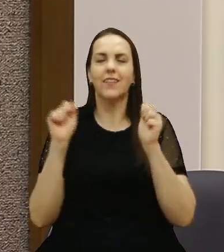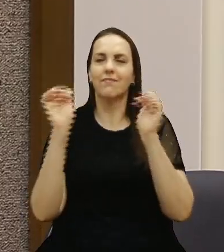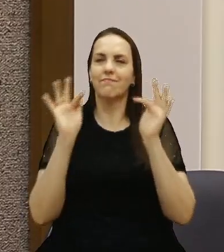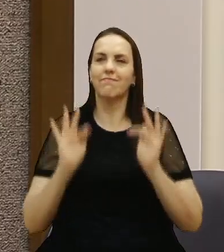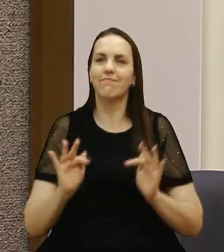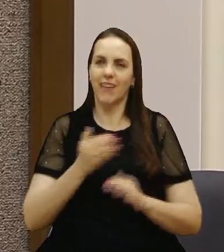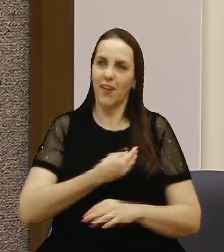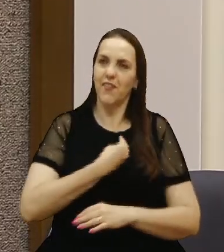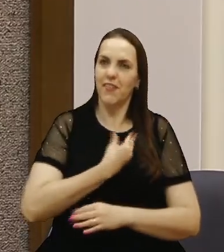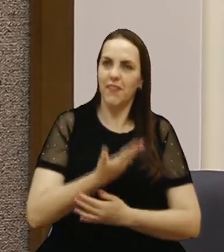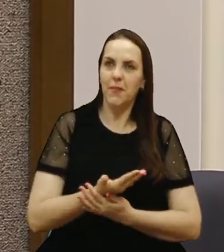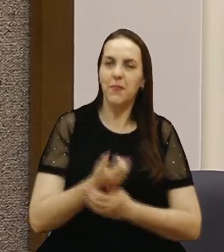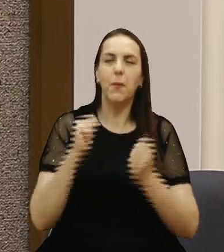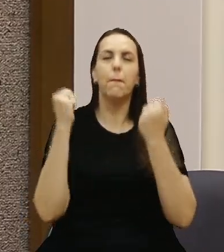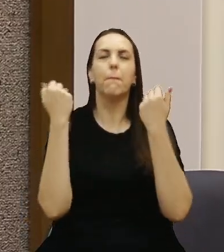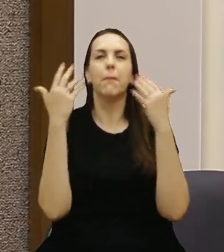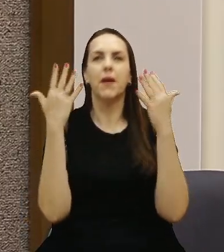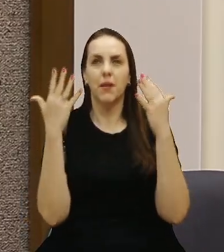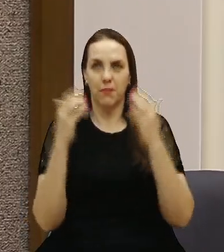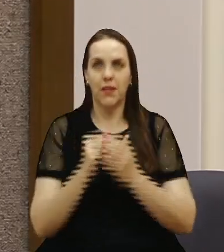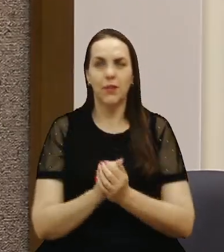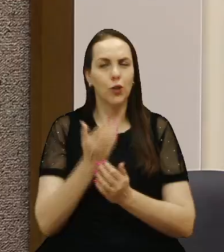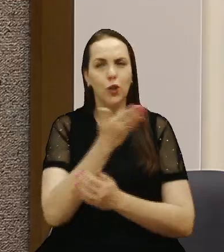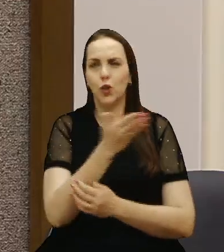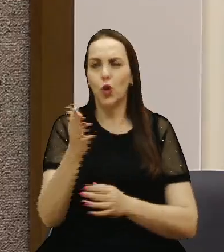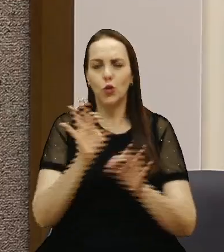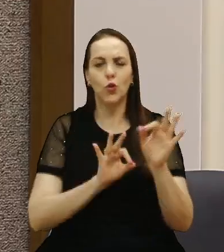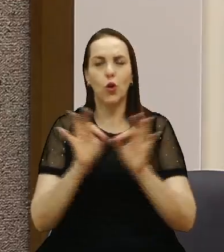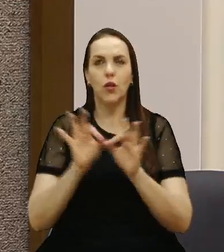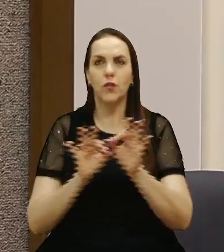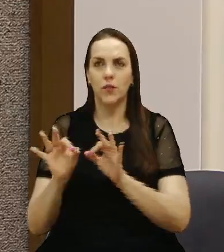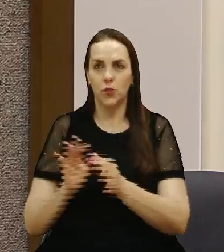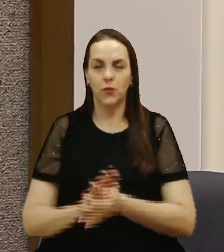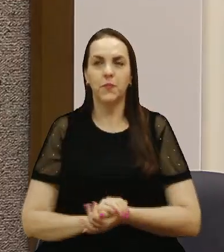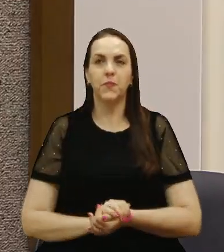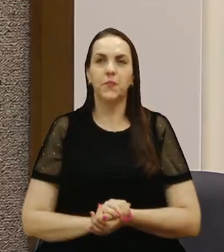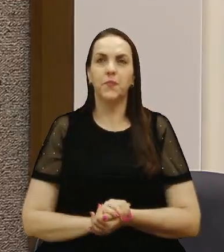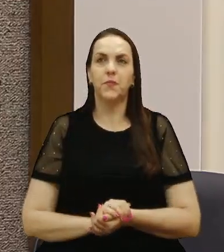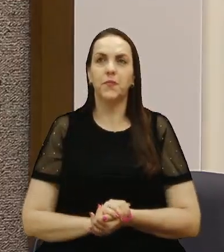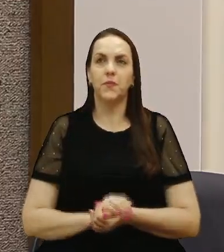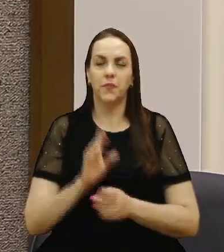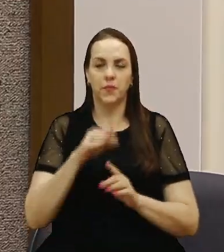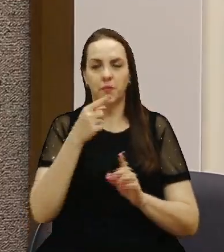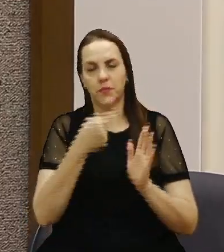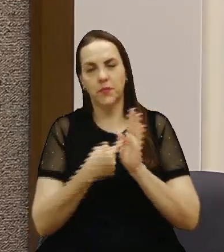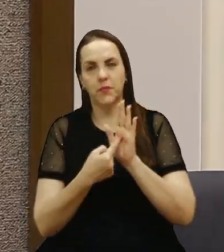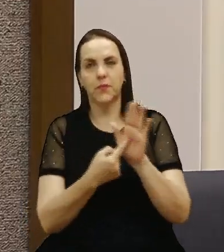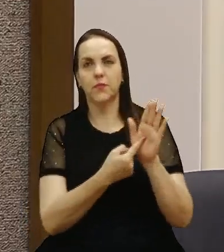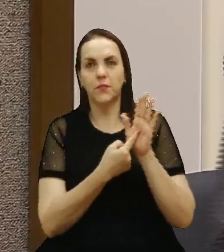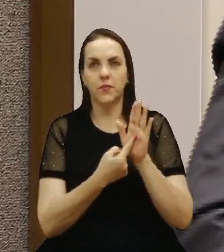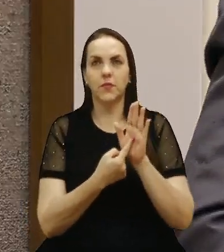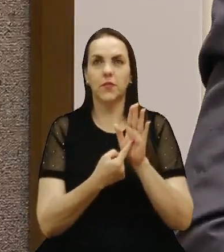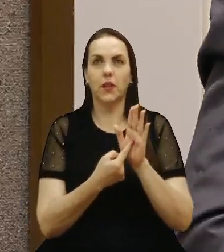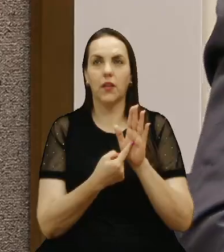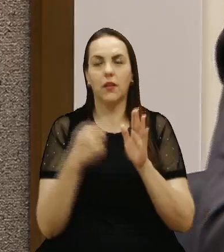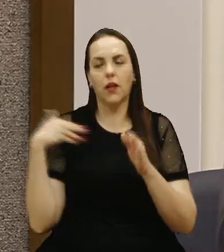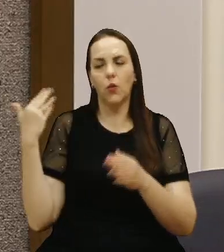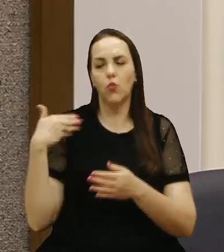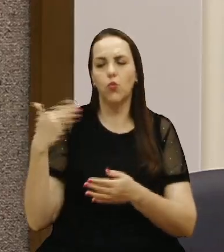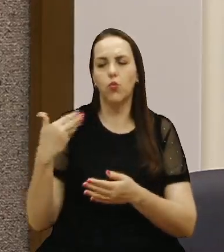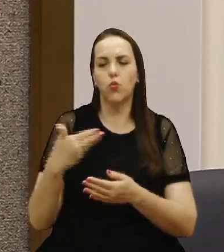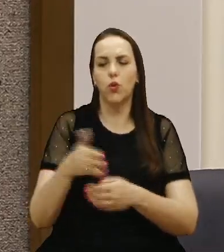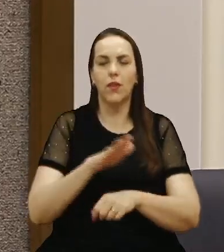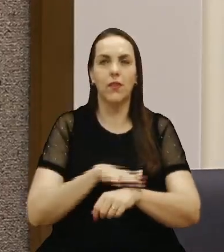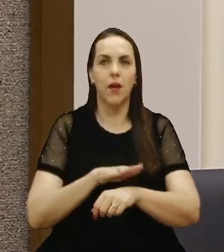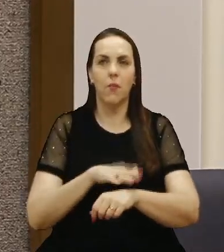Então, parabéns a Seura e todos os organizadores, né, que dão uma demonstração de que passa o tempo, mas que a